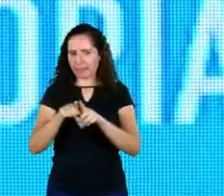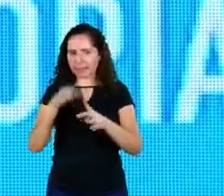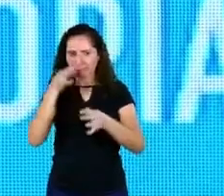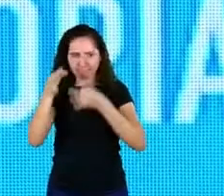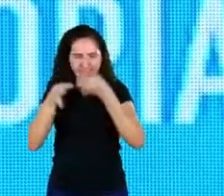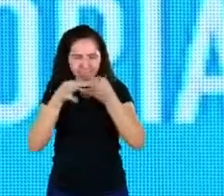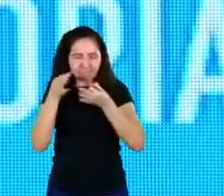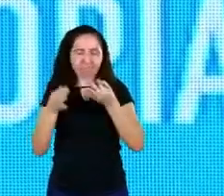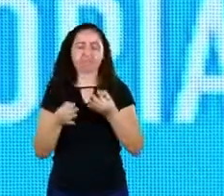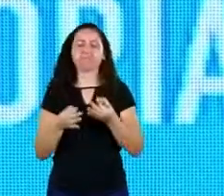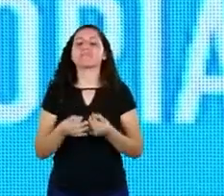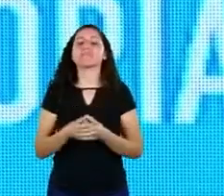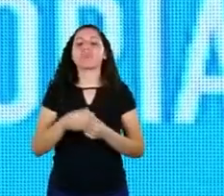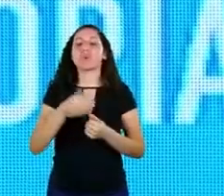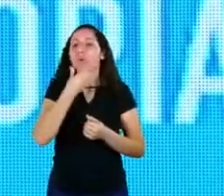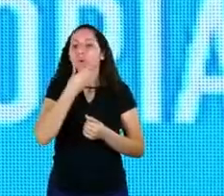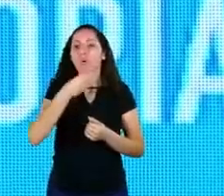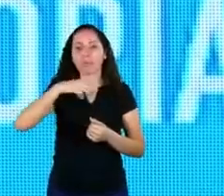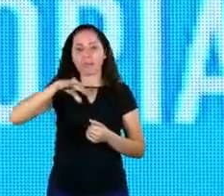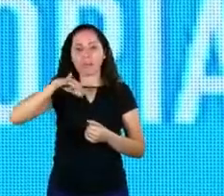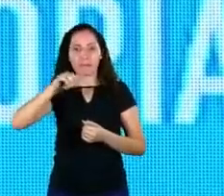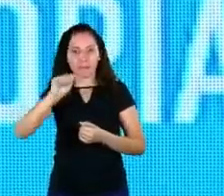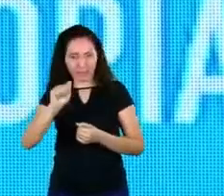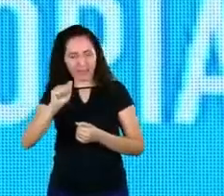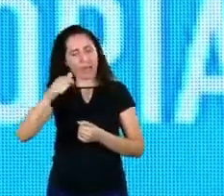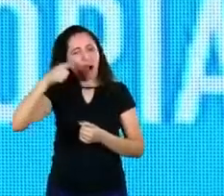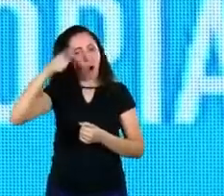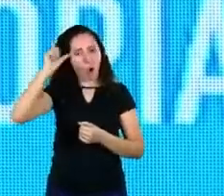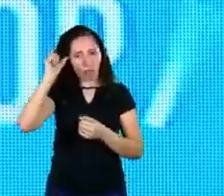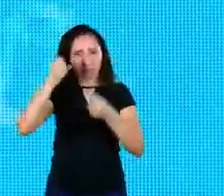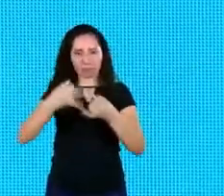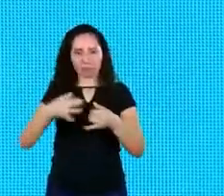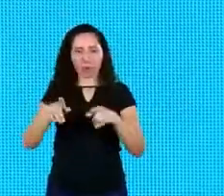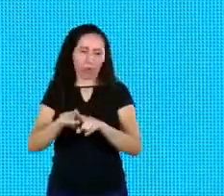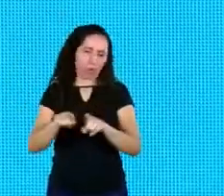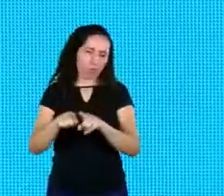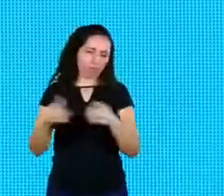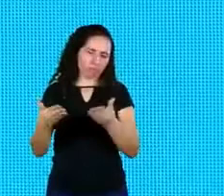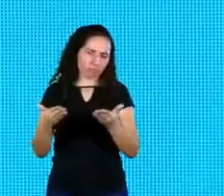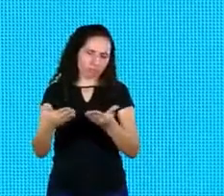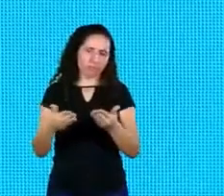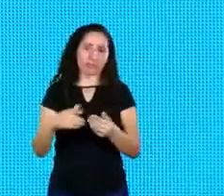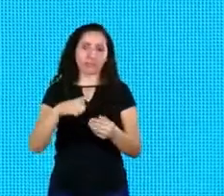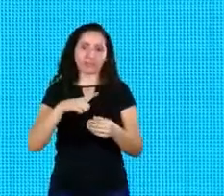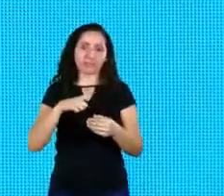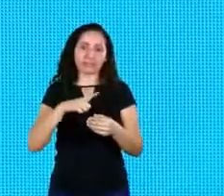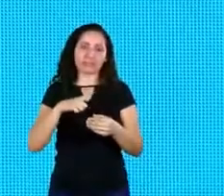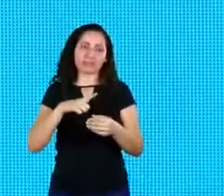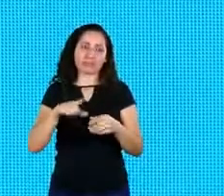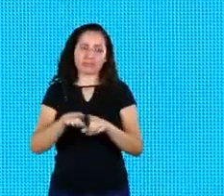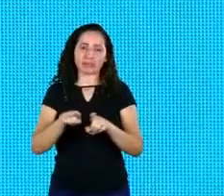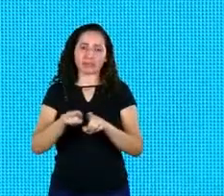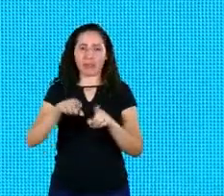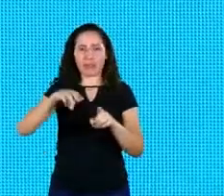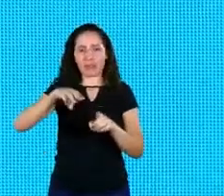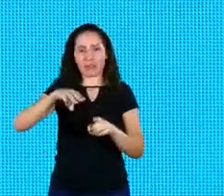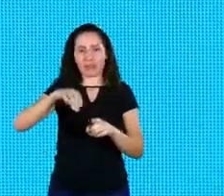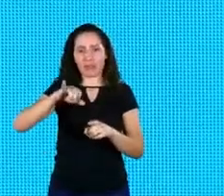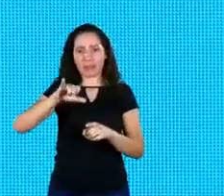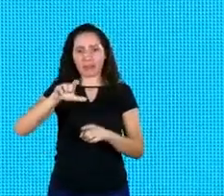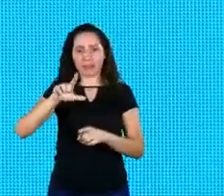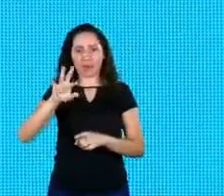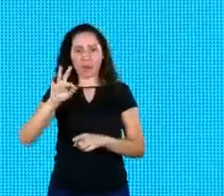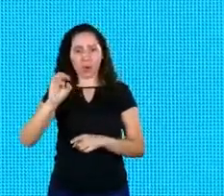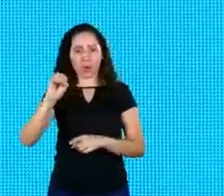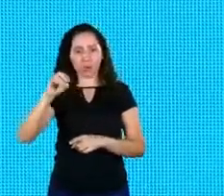Mia Couto, já falou ontem, hoje com Recortando Palavras. Nós temos também Milton Santos, que vai ser homenageado no